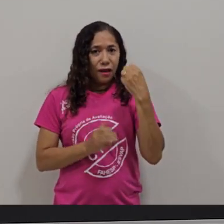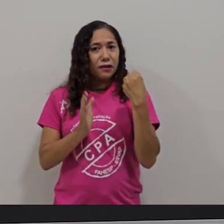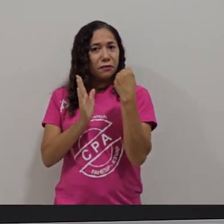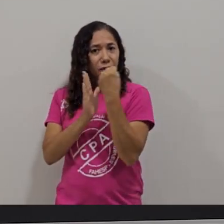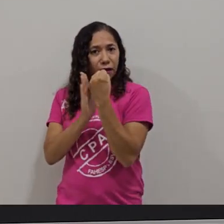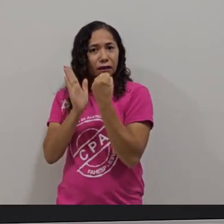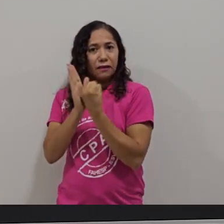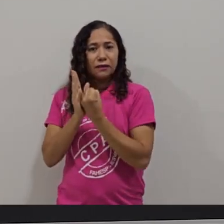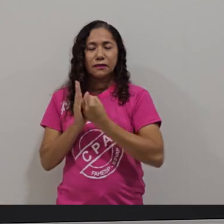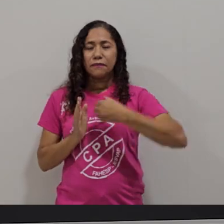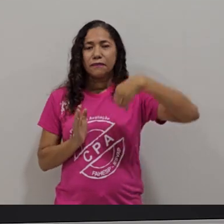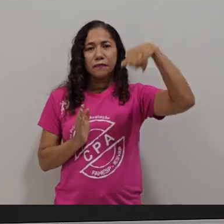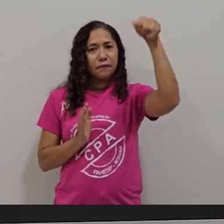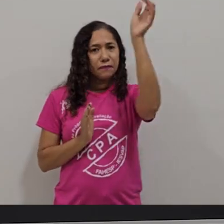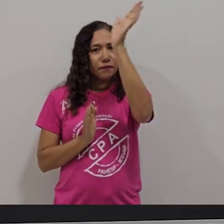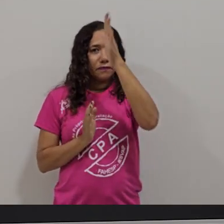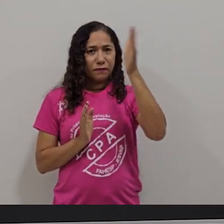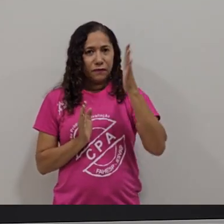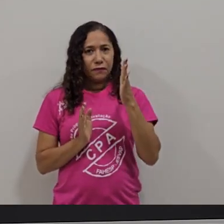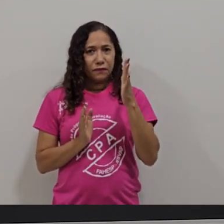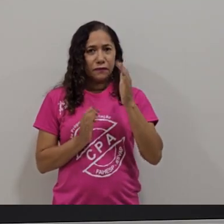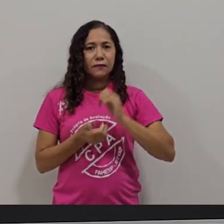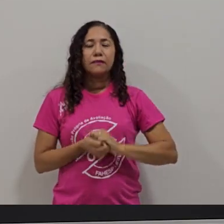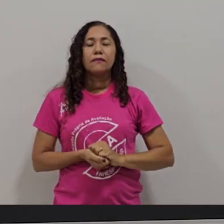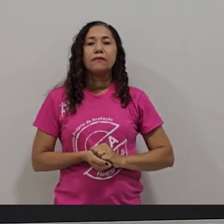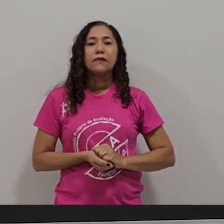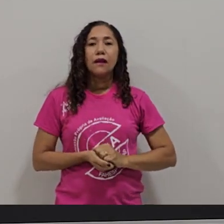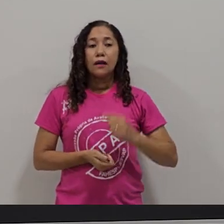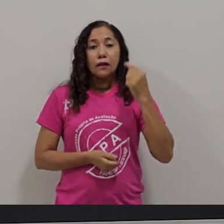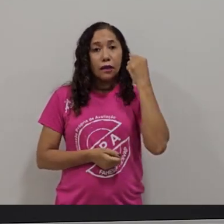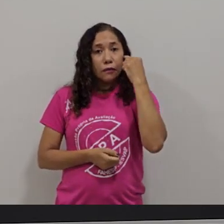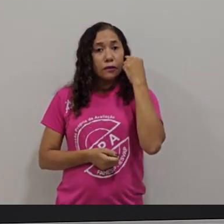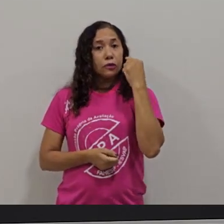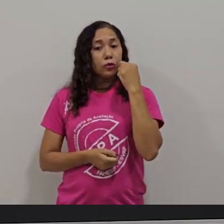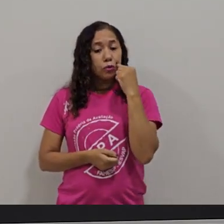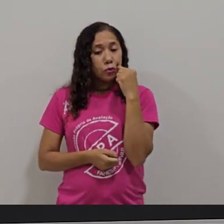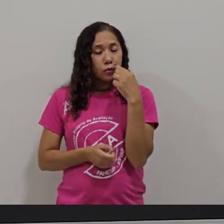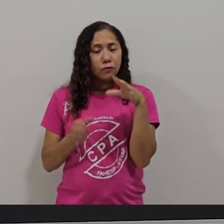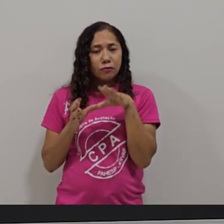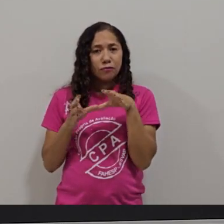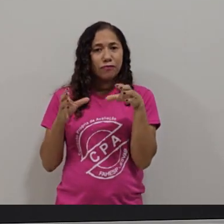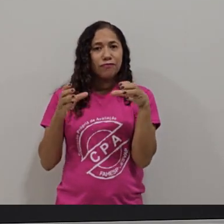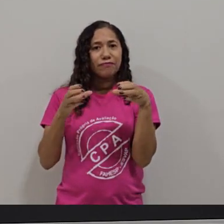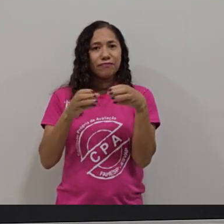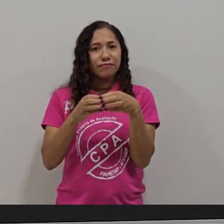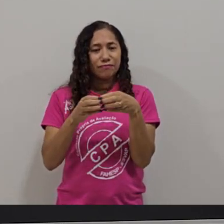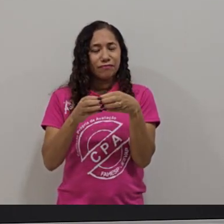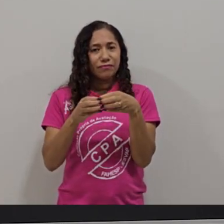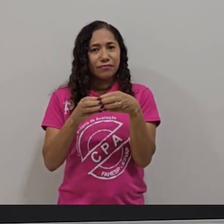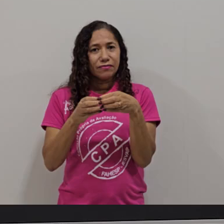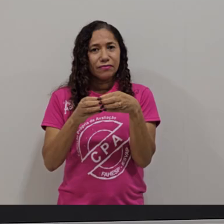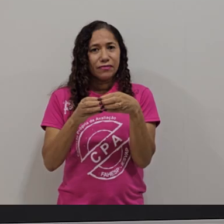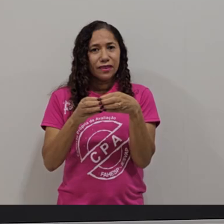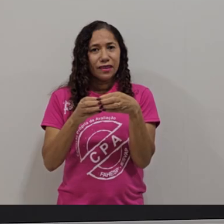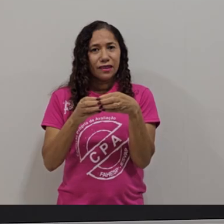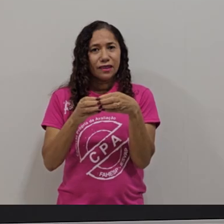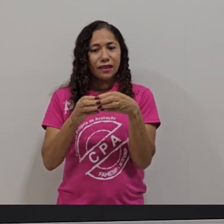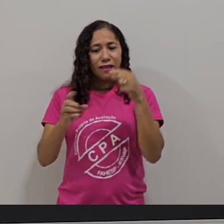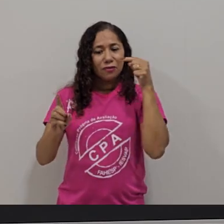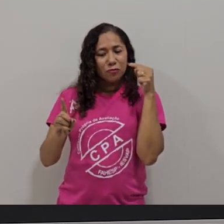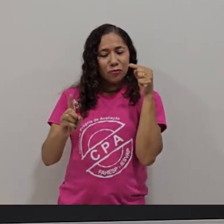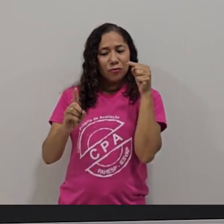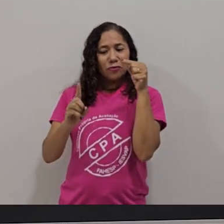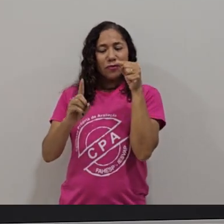Brasil, é a Libras, para que os surdos, a comunidade surda, ela de fato alcance essa